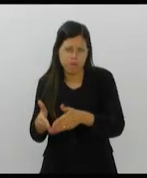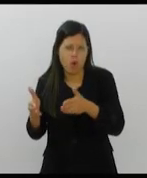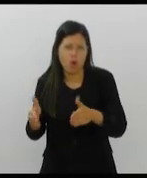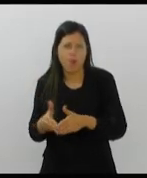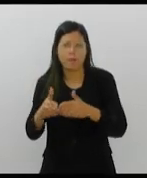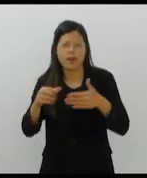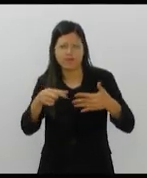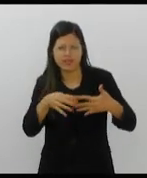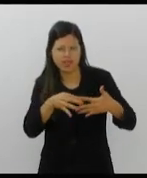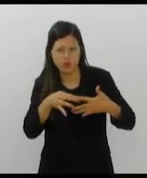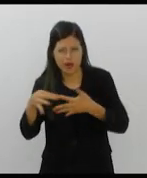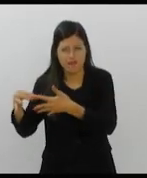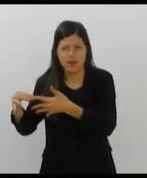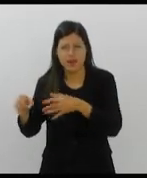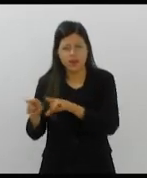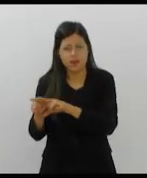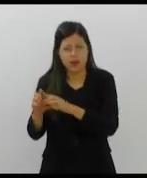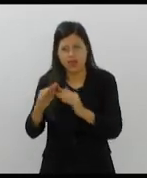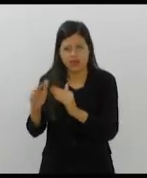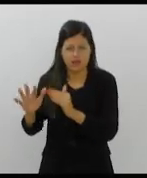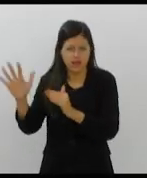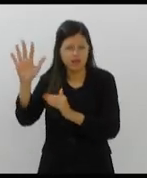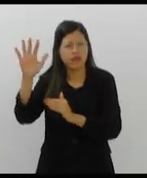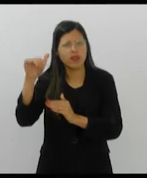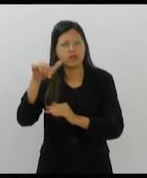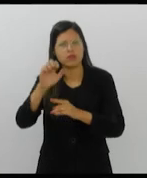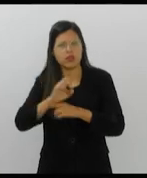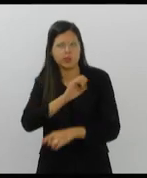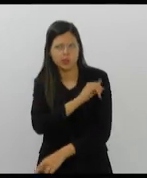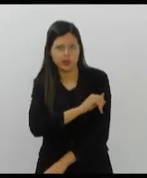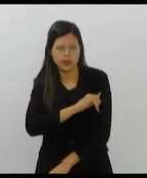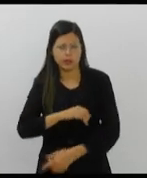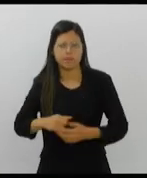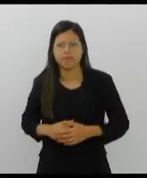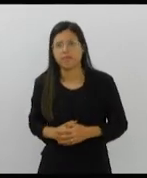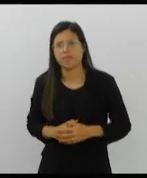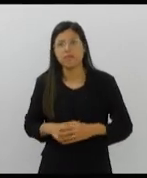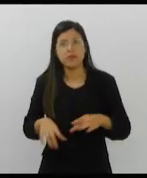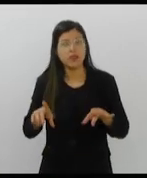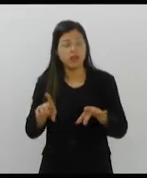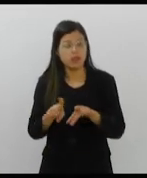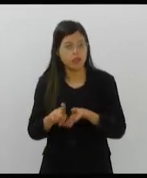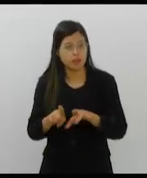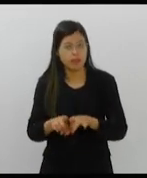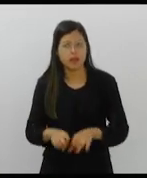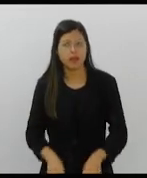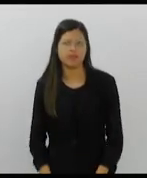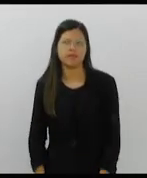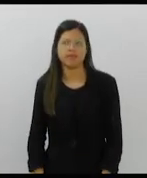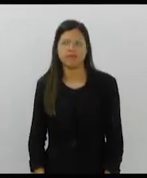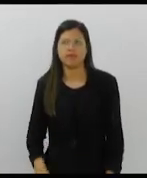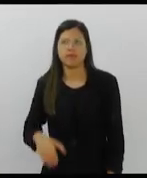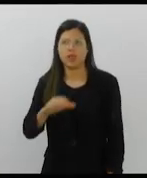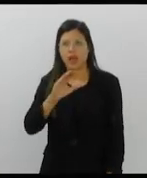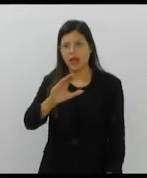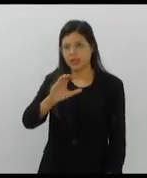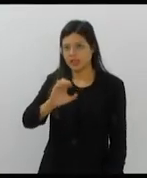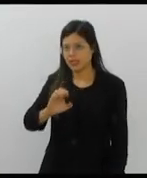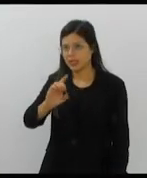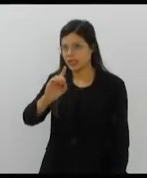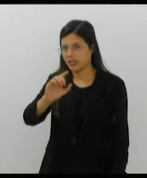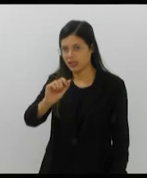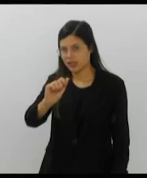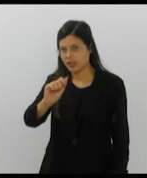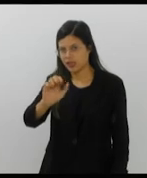periferias, nas favelas do estado do Rio de Janeiro. Além disso, a SEDAI, com